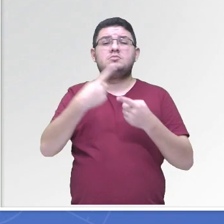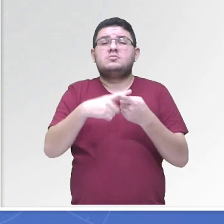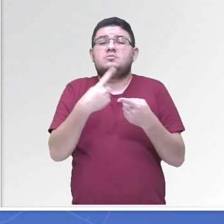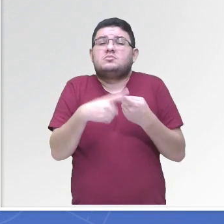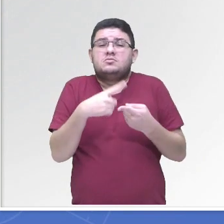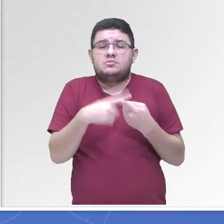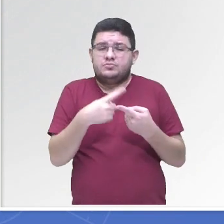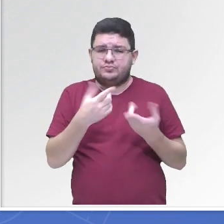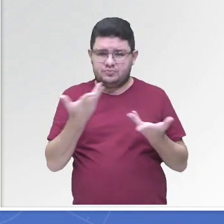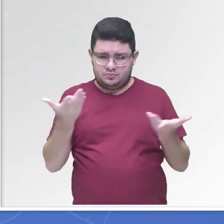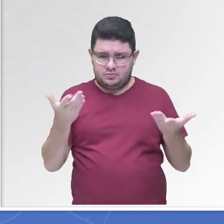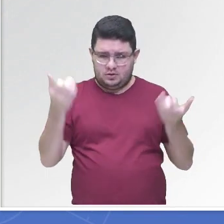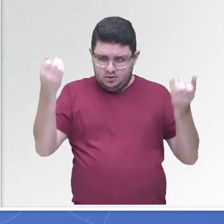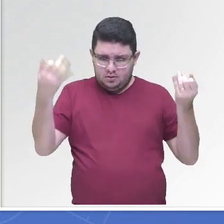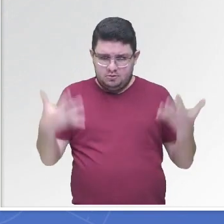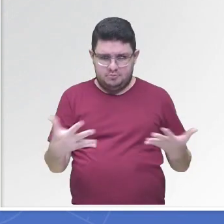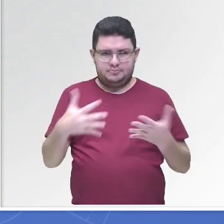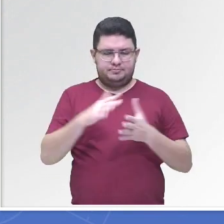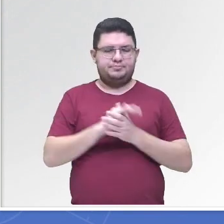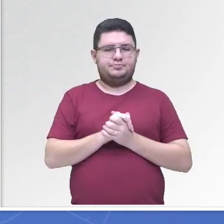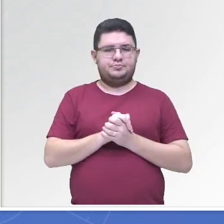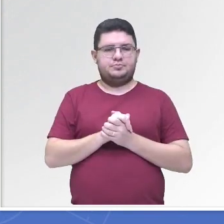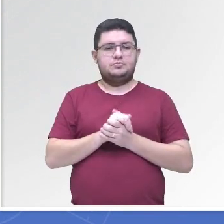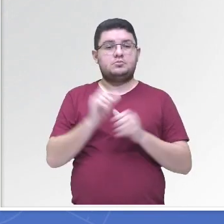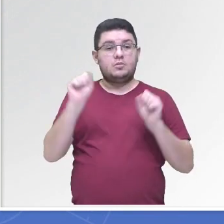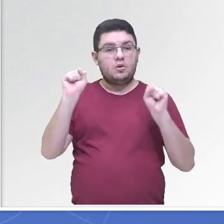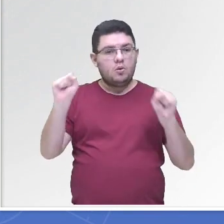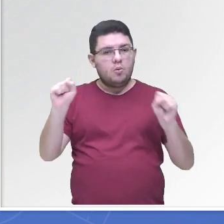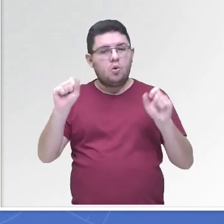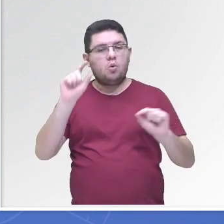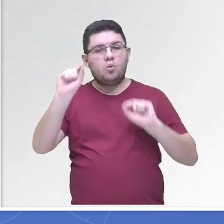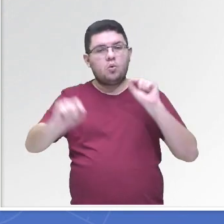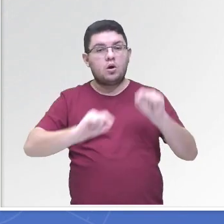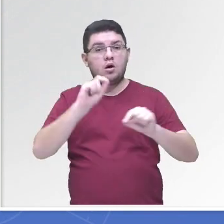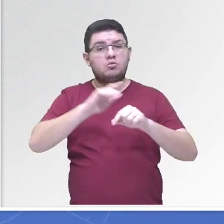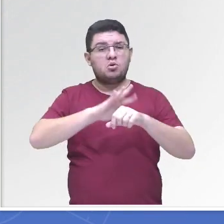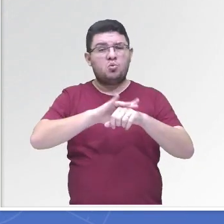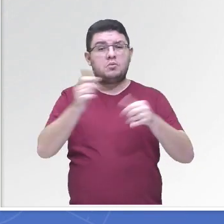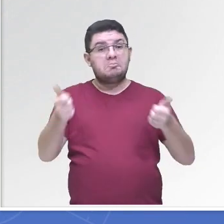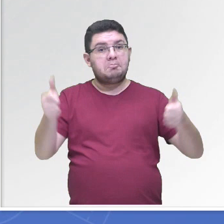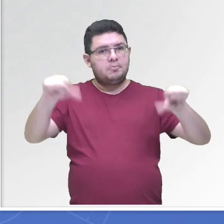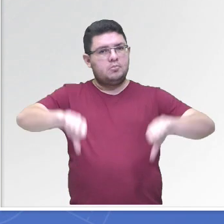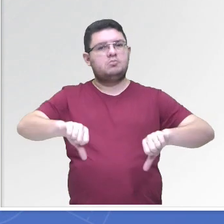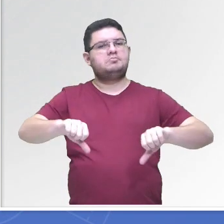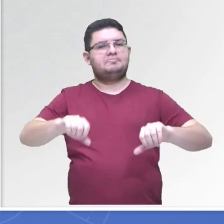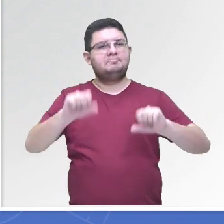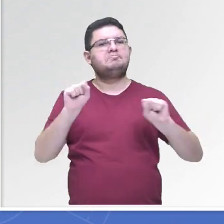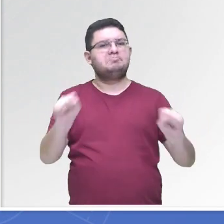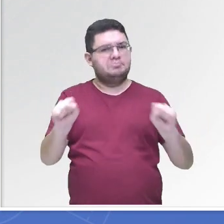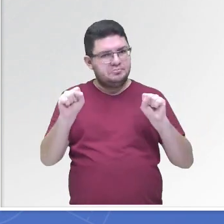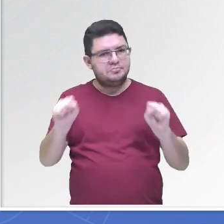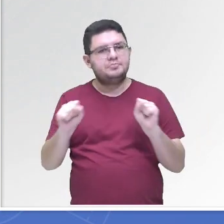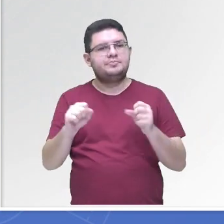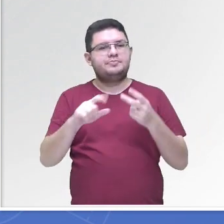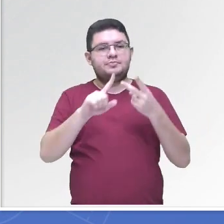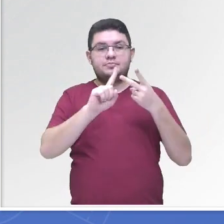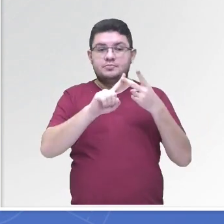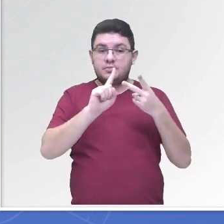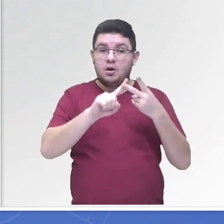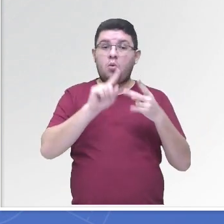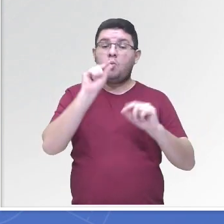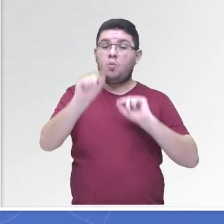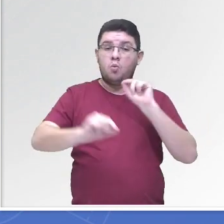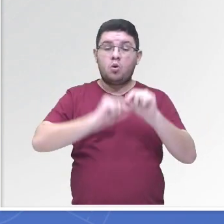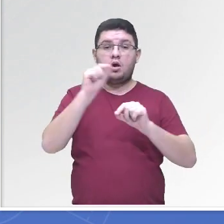só, primeiro, a automedicação pode agravar a doença, ao invés de melhorar, ela pode piorar. A